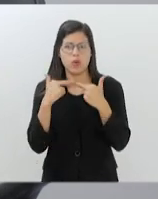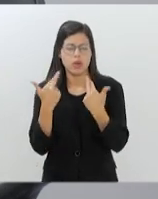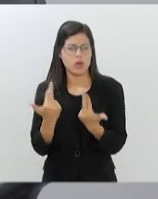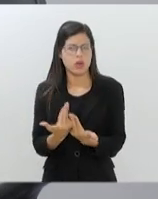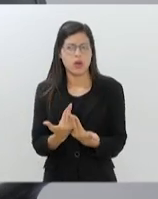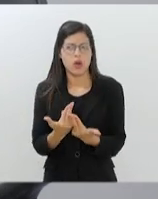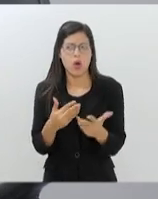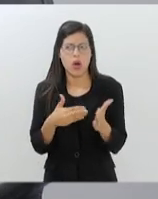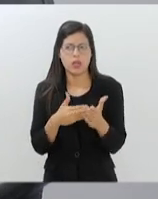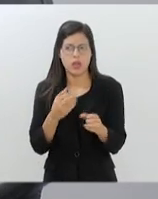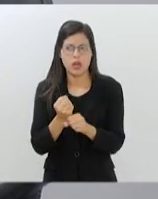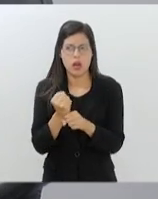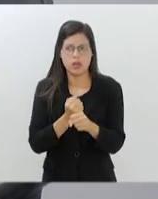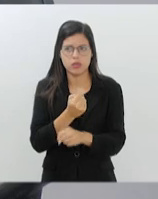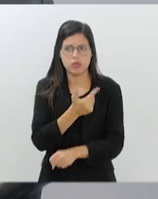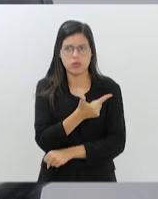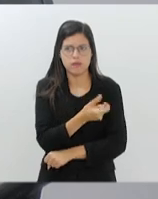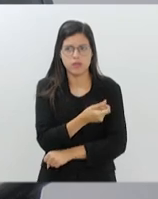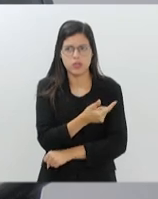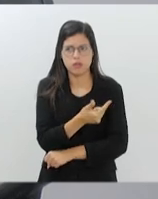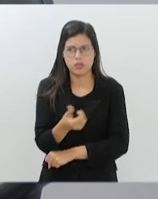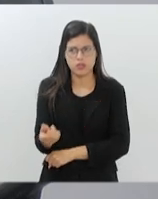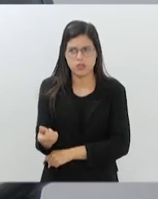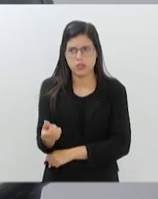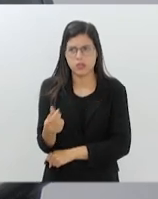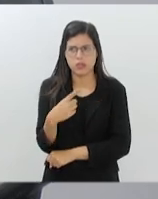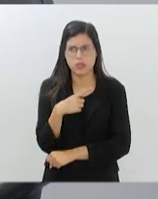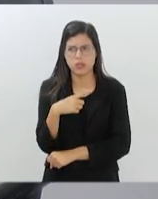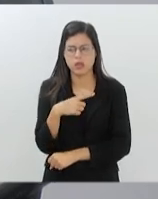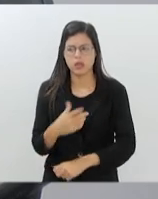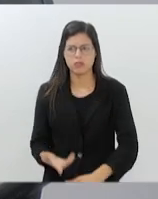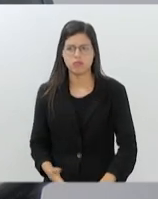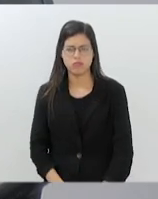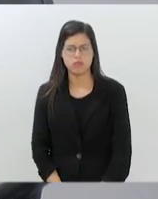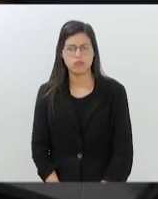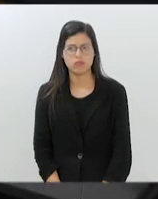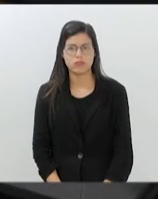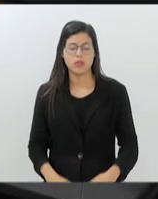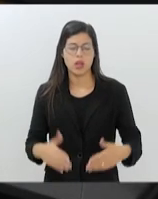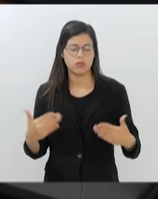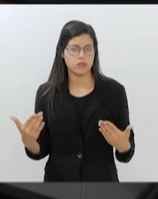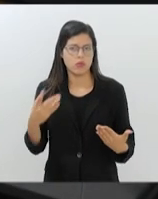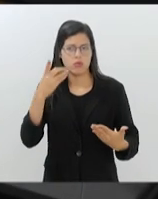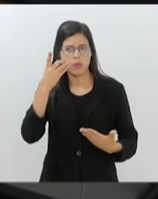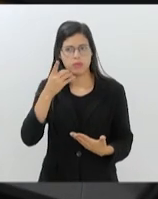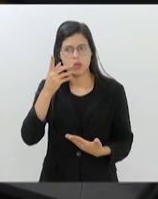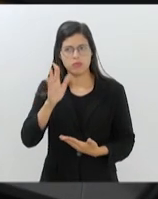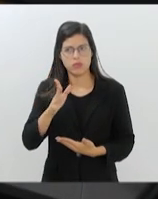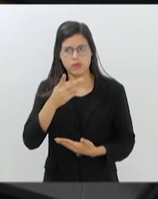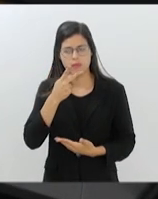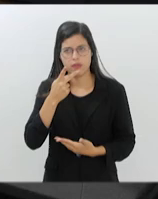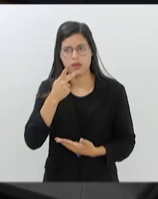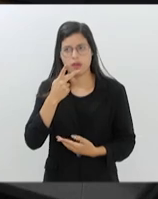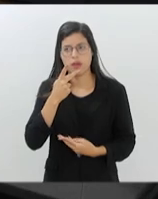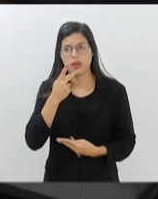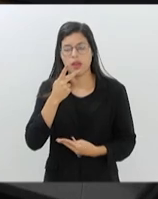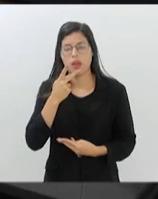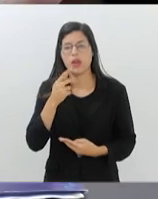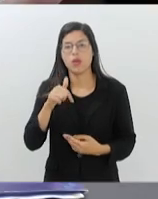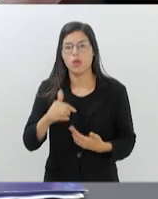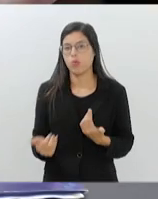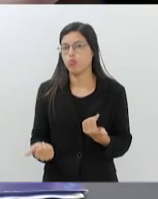até 2026 a gente estará aqui bom Deputado como disse a partir do momento em que eu assumi a